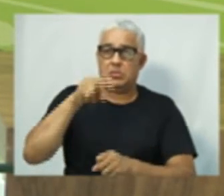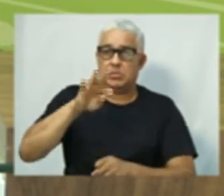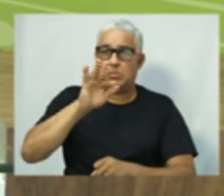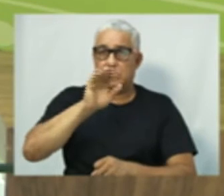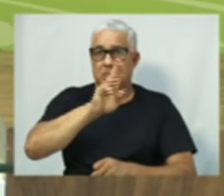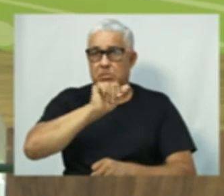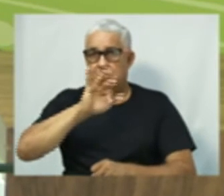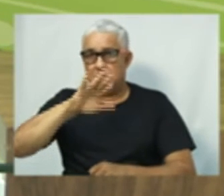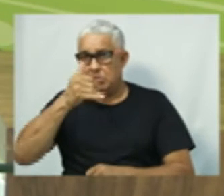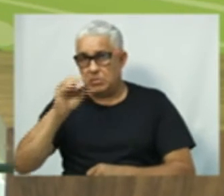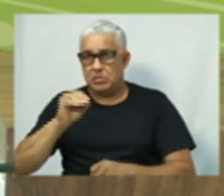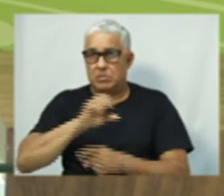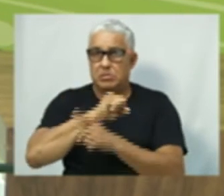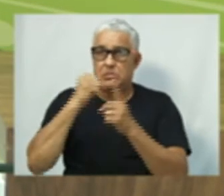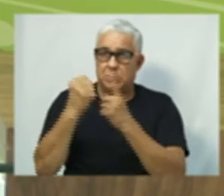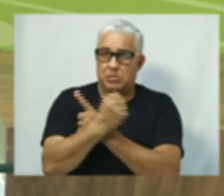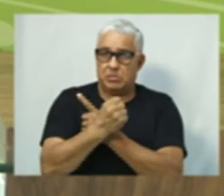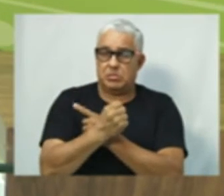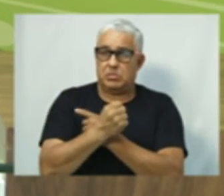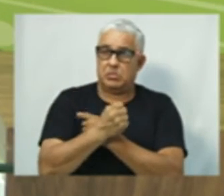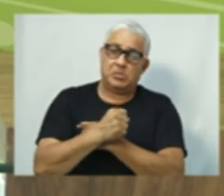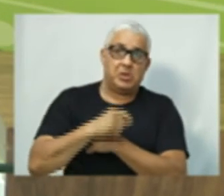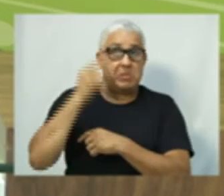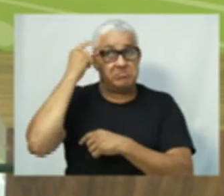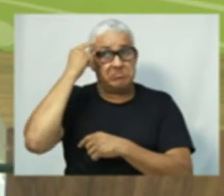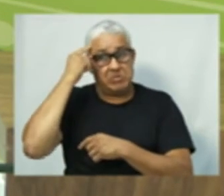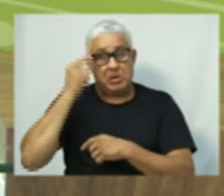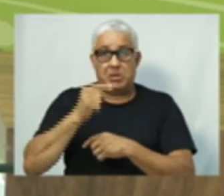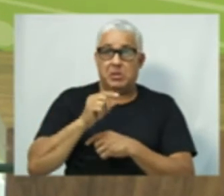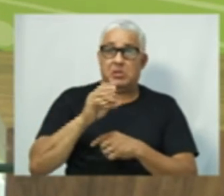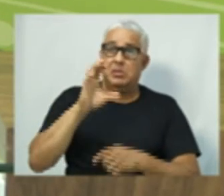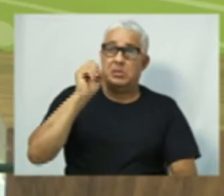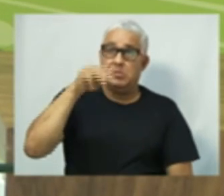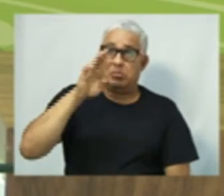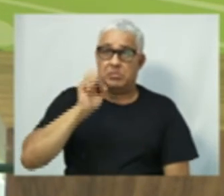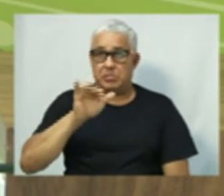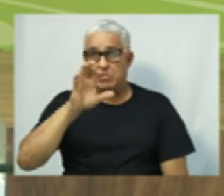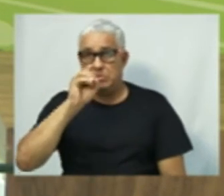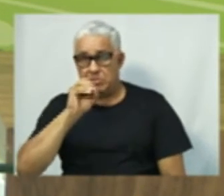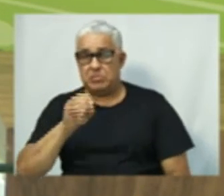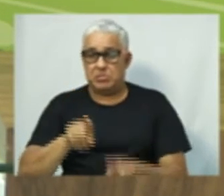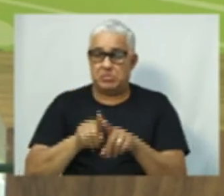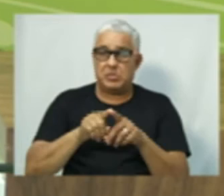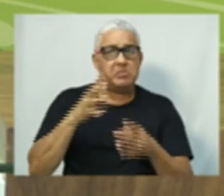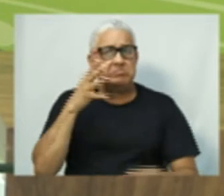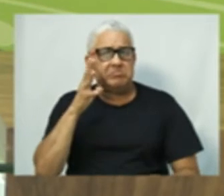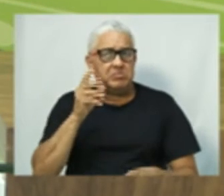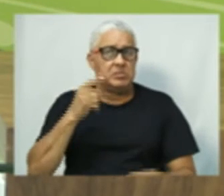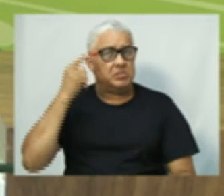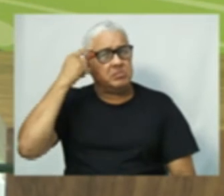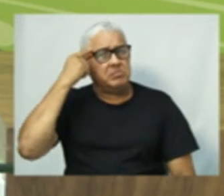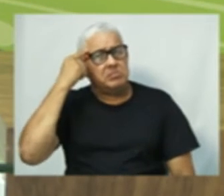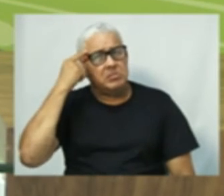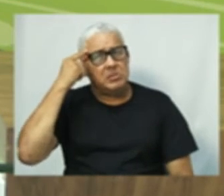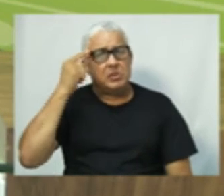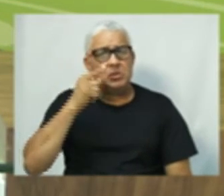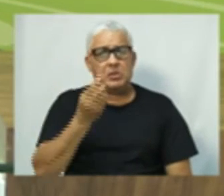Então, presume-se que no ramo de comércio, né, como é o lucro presumido, que o lucro será